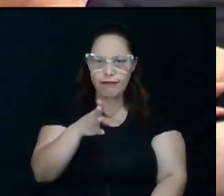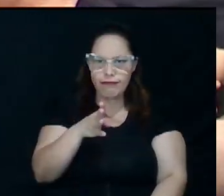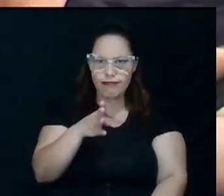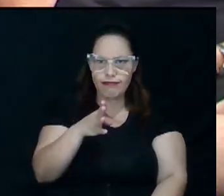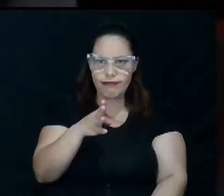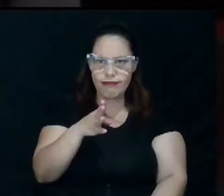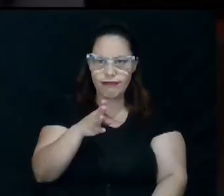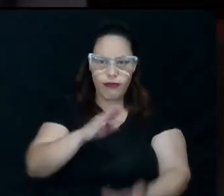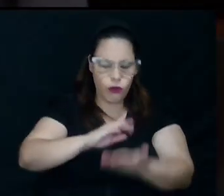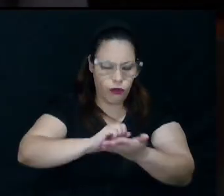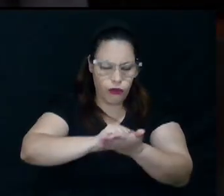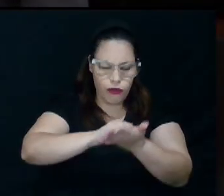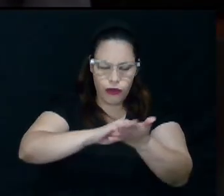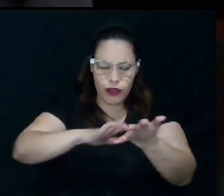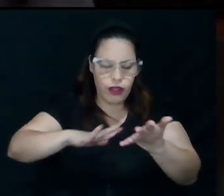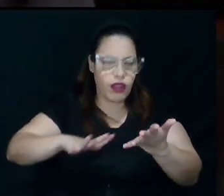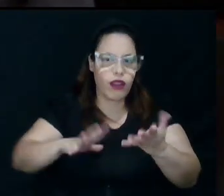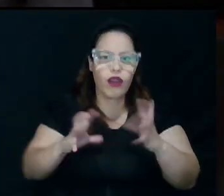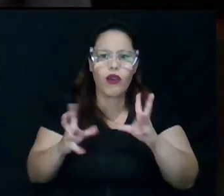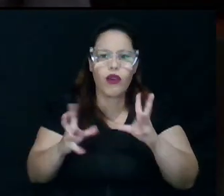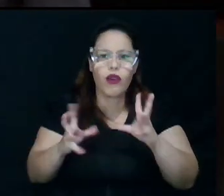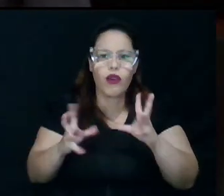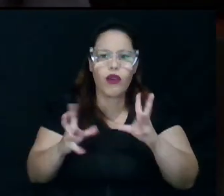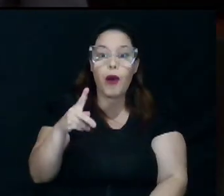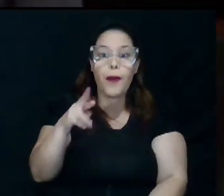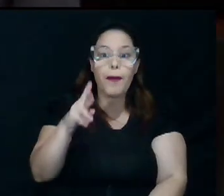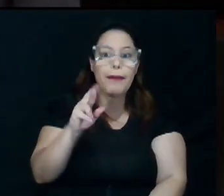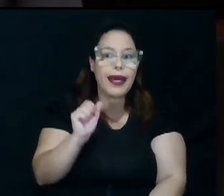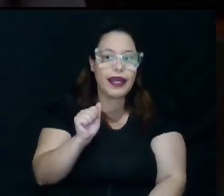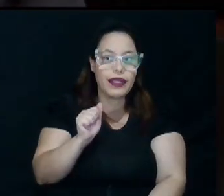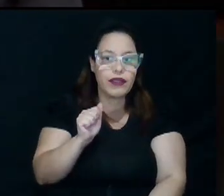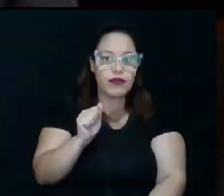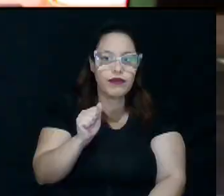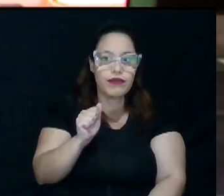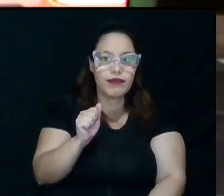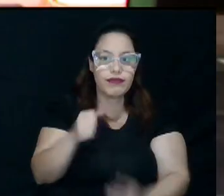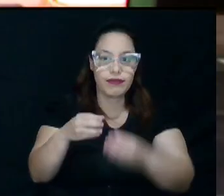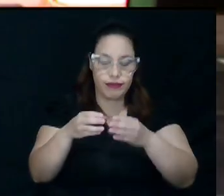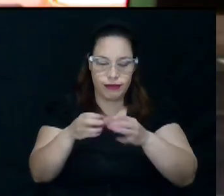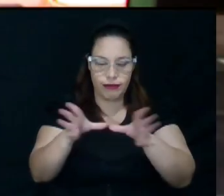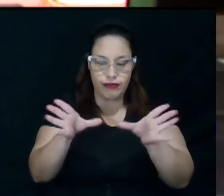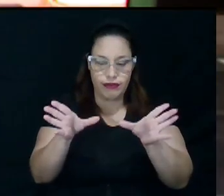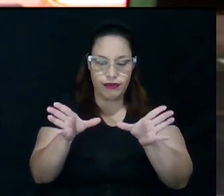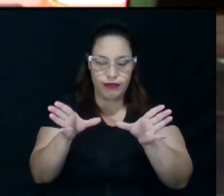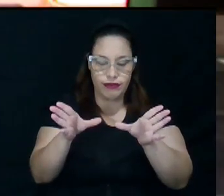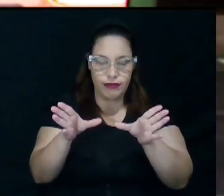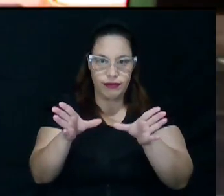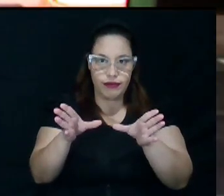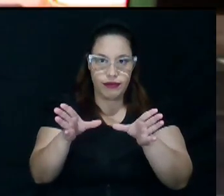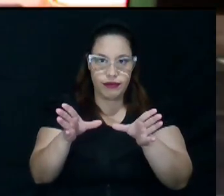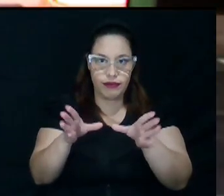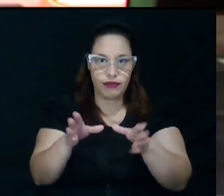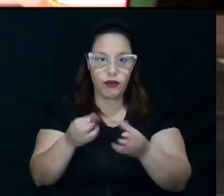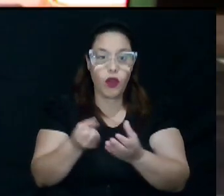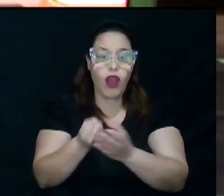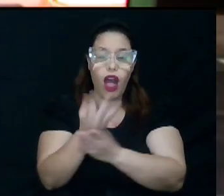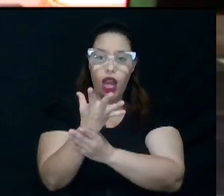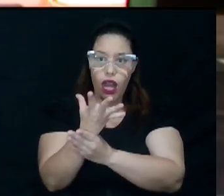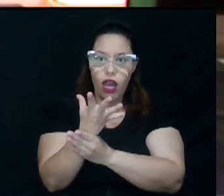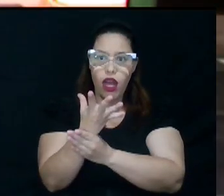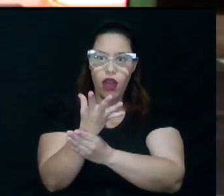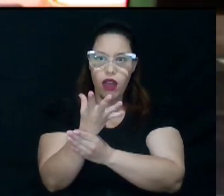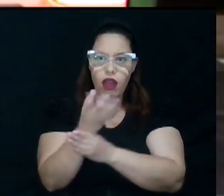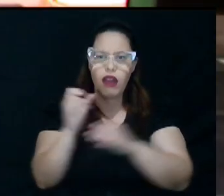universo da ópera. A abertura foi no Espaço Cultural Casa do Lago. A criação do festival surgiu da ideia de fazer